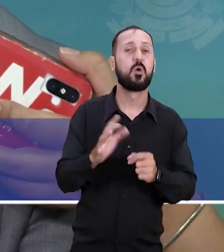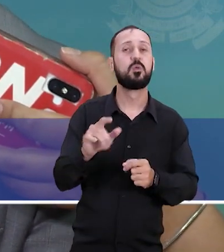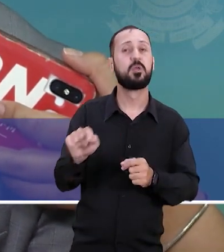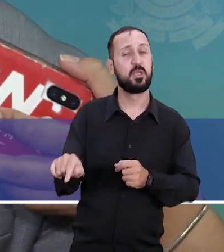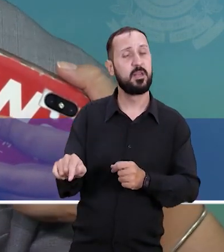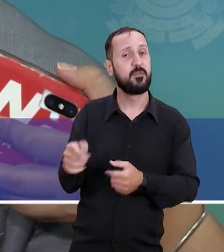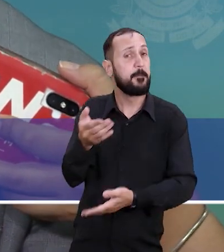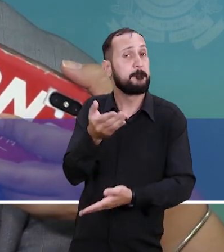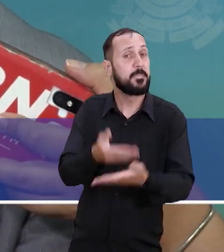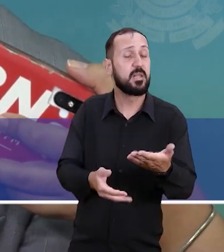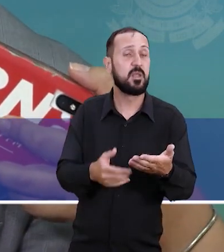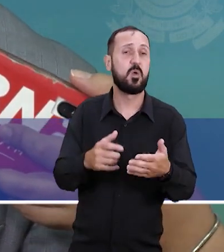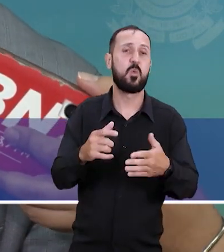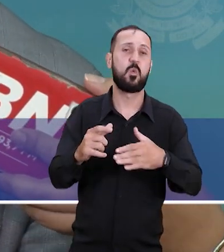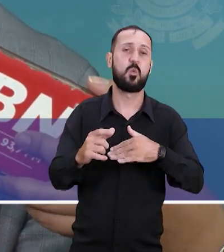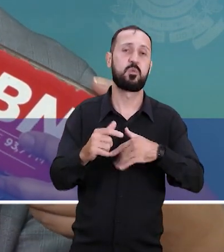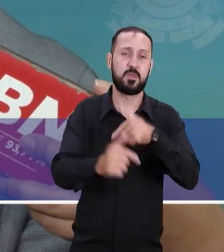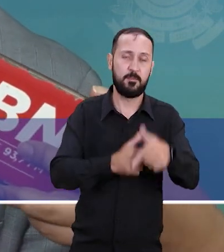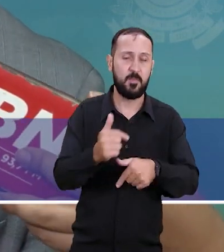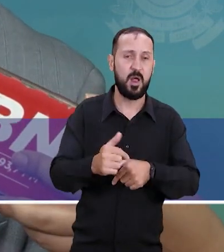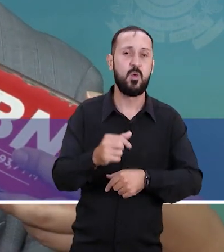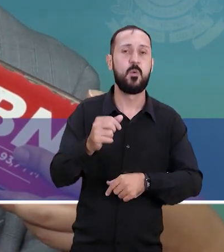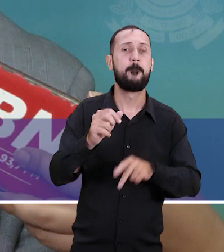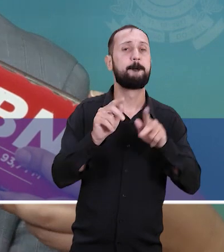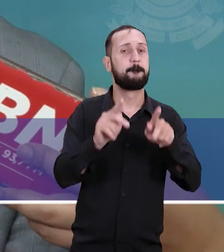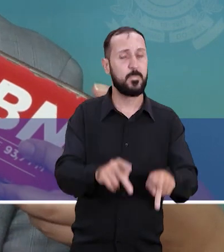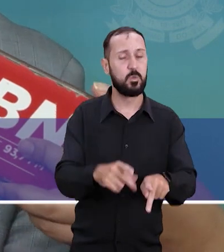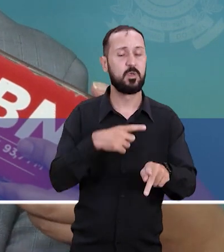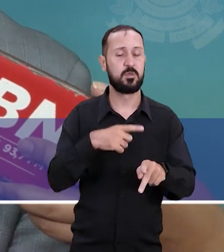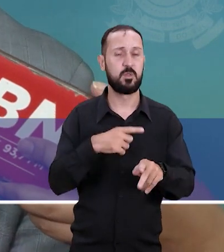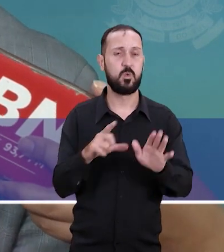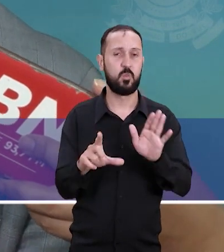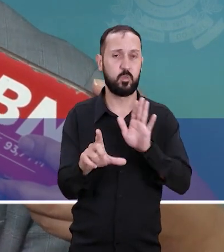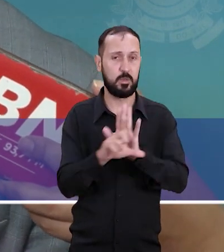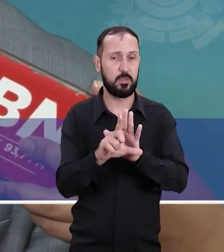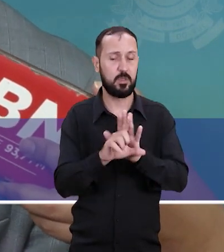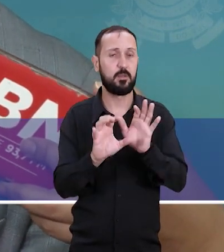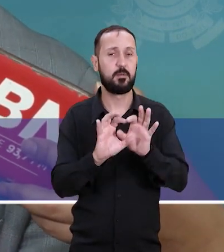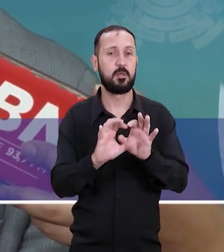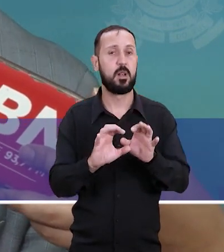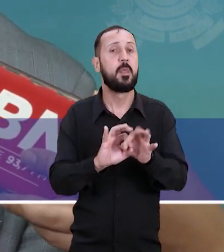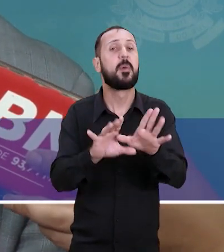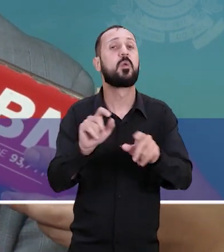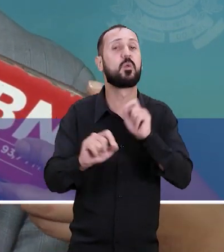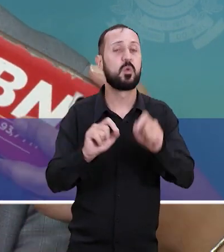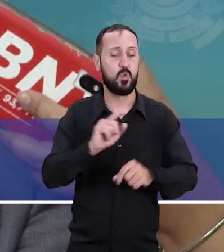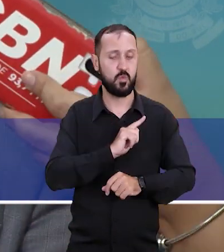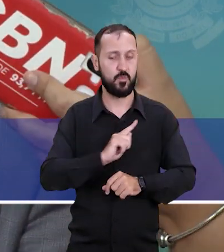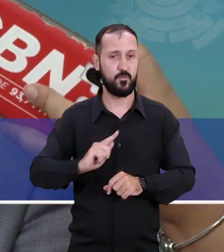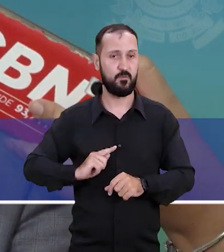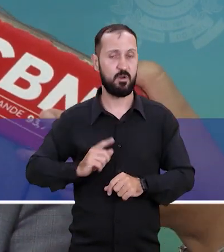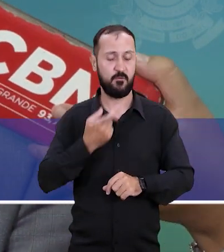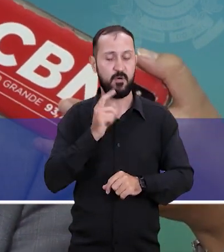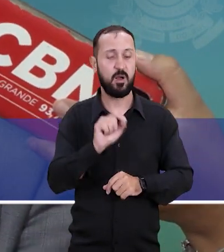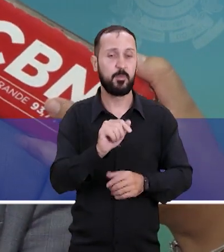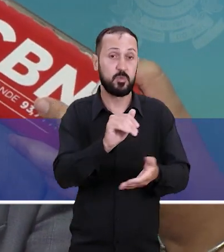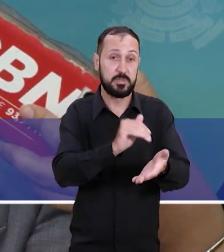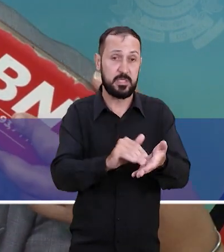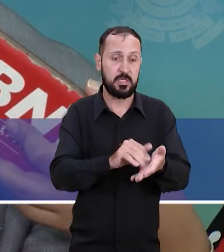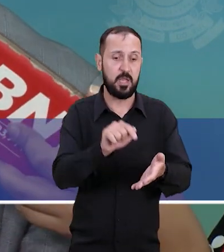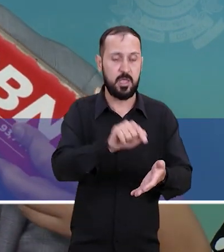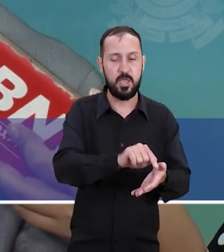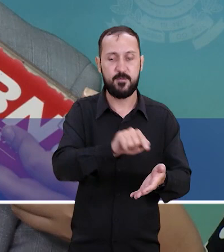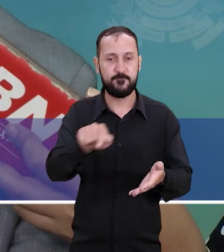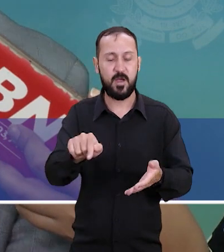implique na perda da função pública. Então, o projeto de lei autoriza que o governador delegue ao